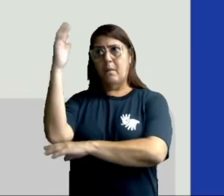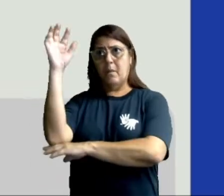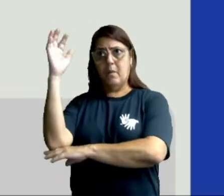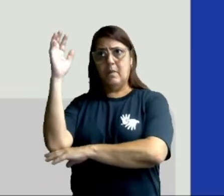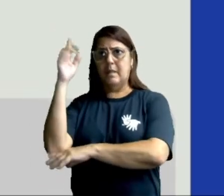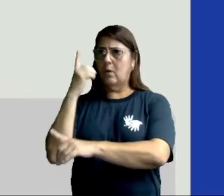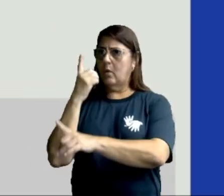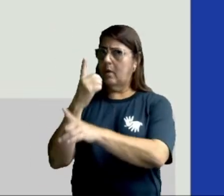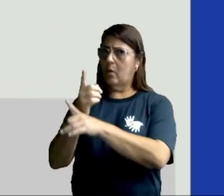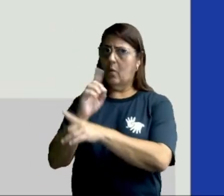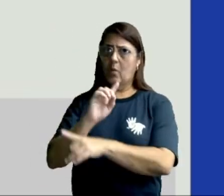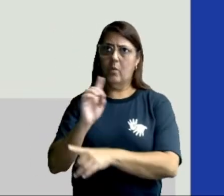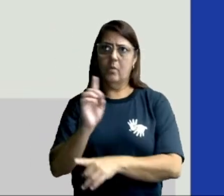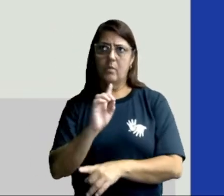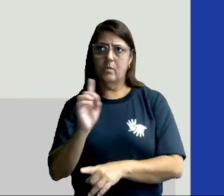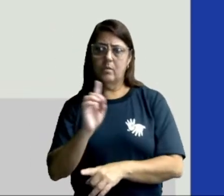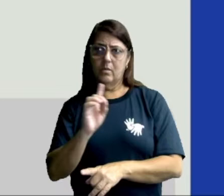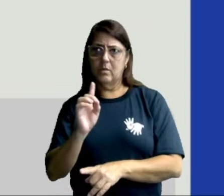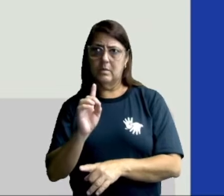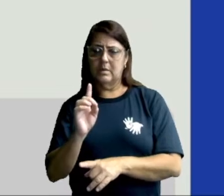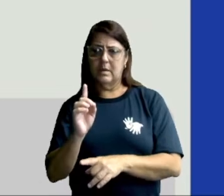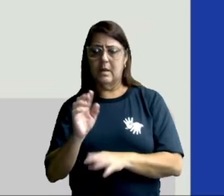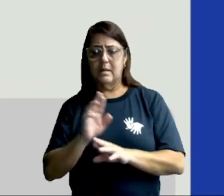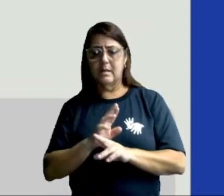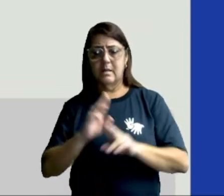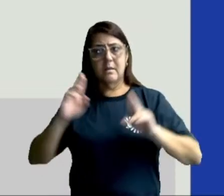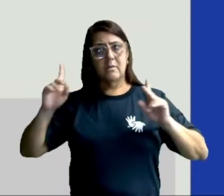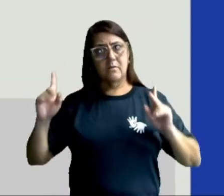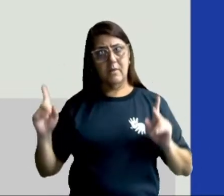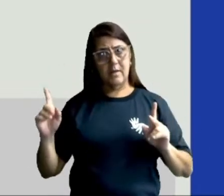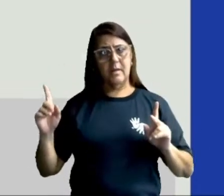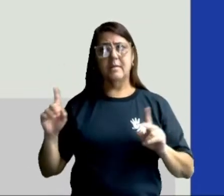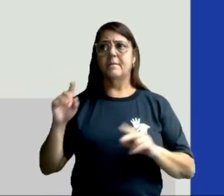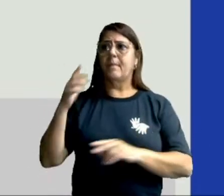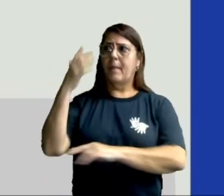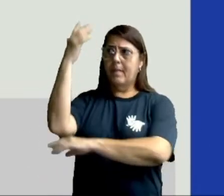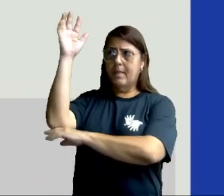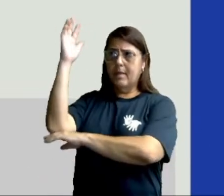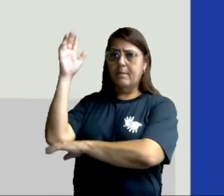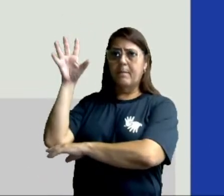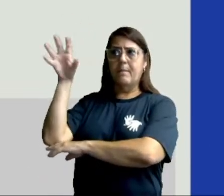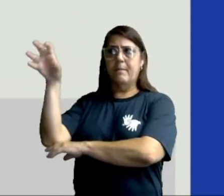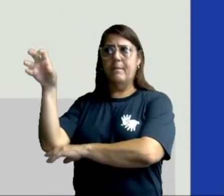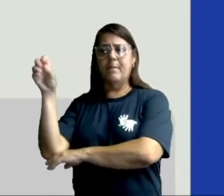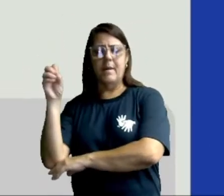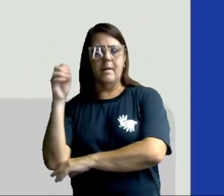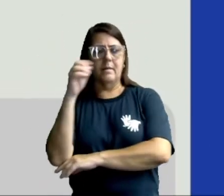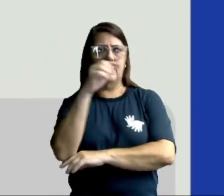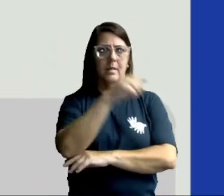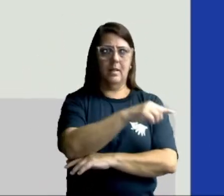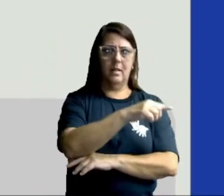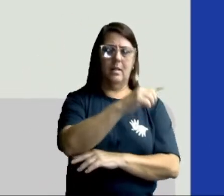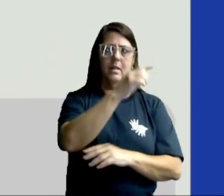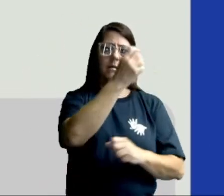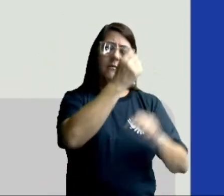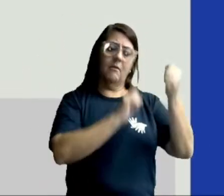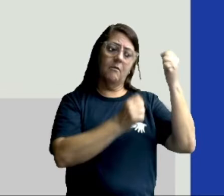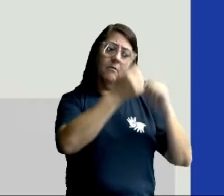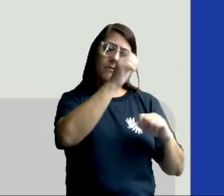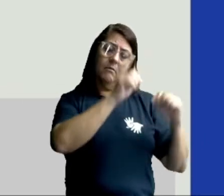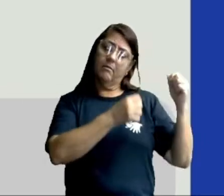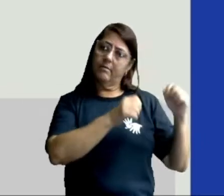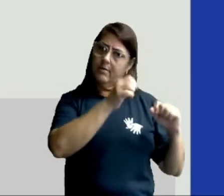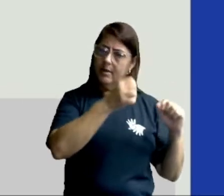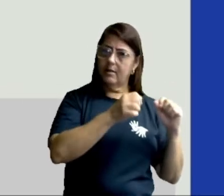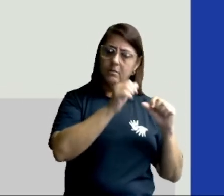vai encontrar aqueles materiais na natureza daquela forma, eles precisam passar por um processo de transformação, tá